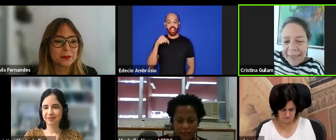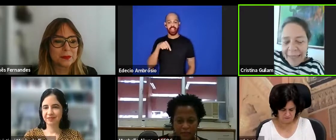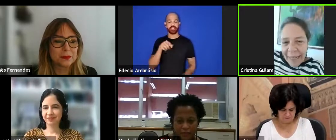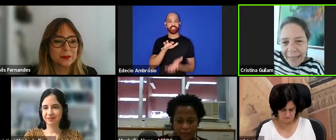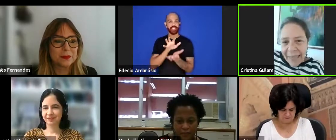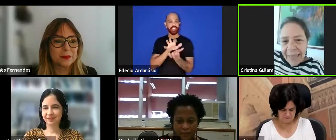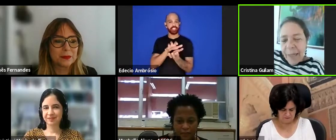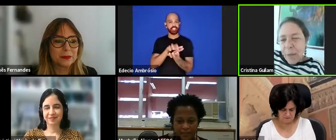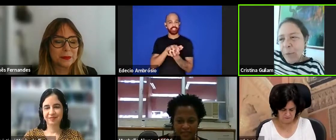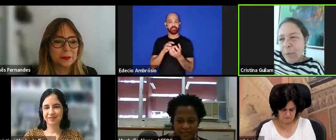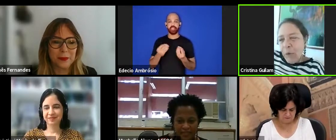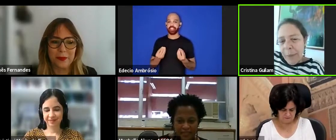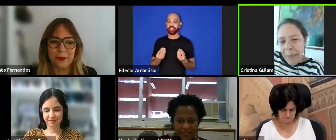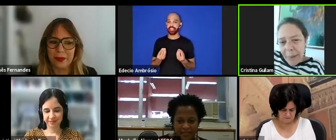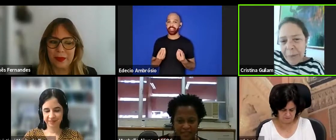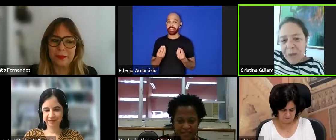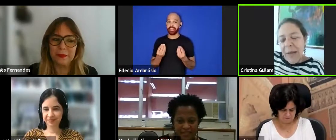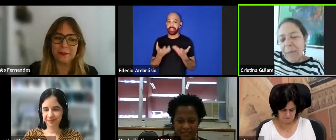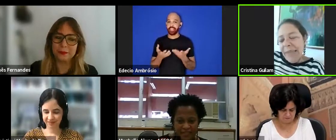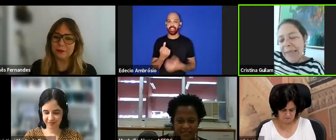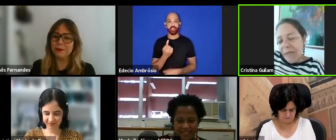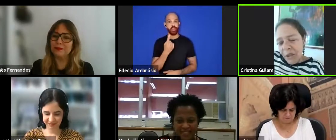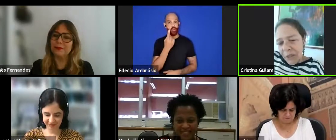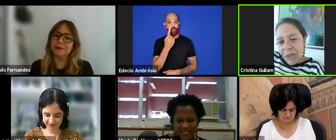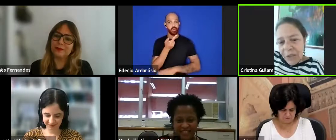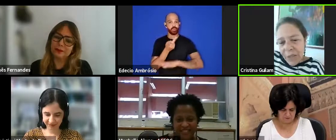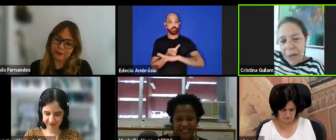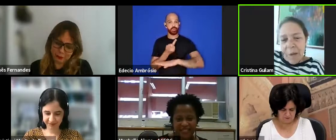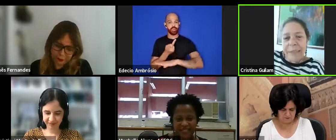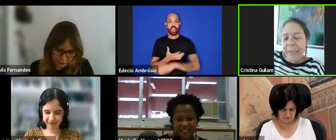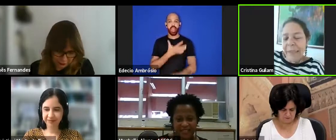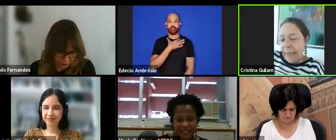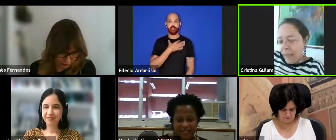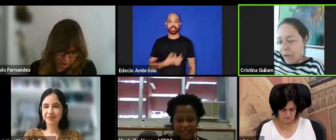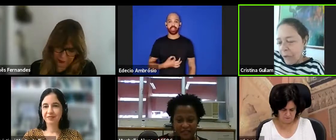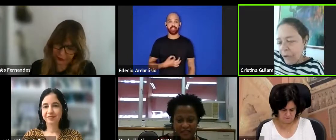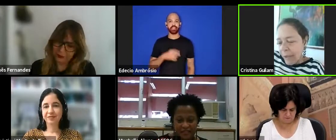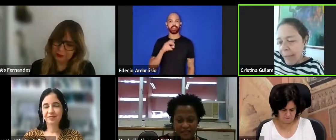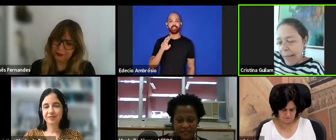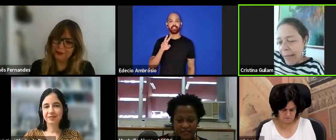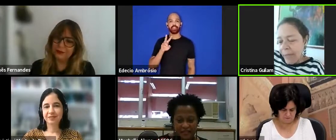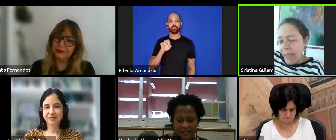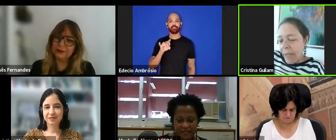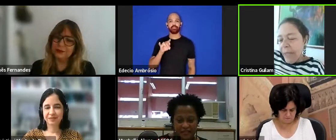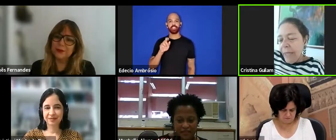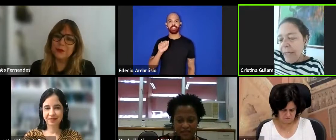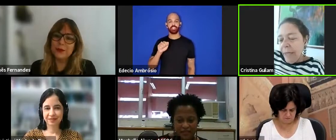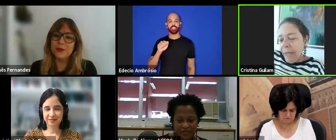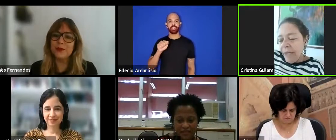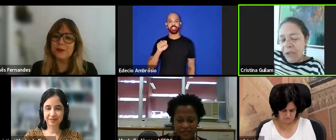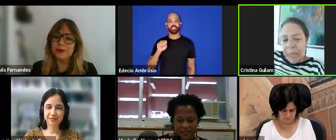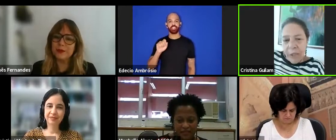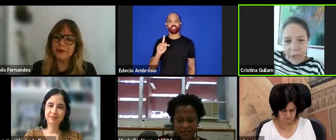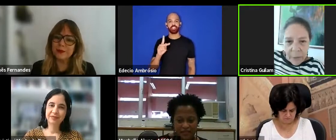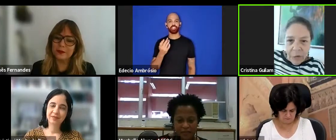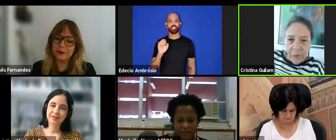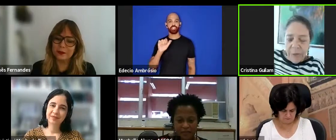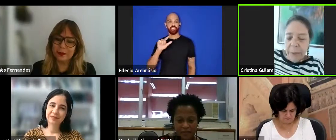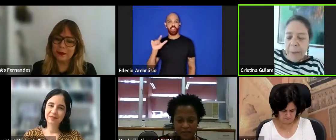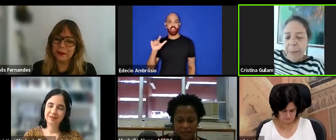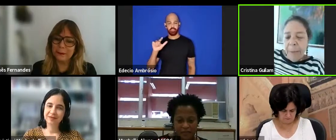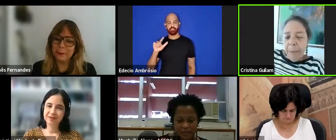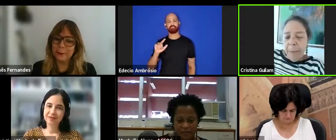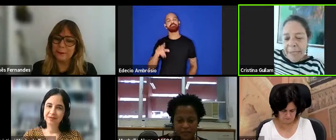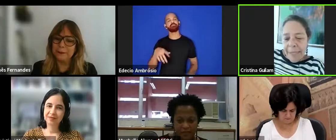para entregar um dos prêmios, né, a medalha Virginia Shaw, que será transmitida em breve, e fiz questão